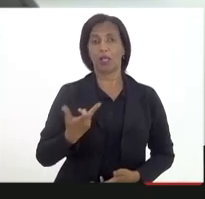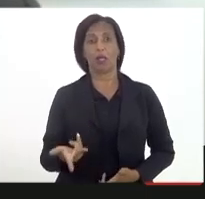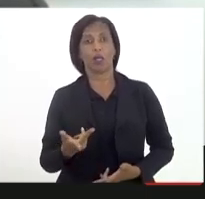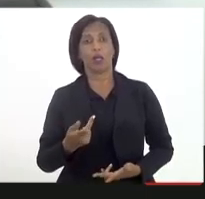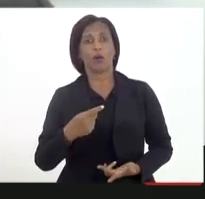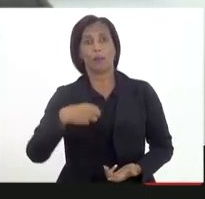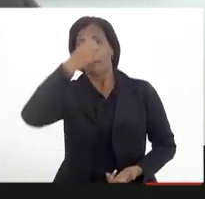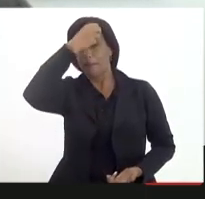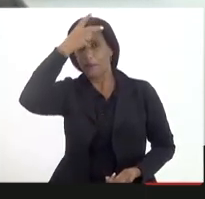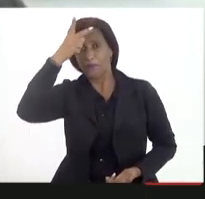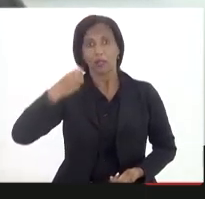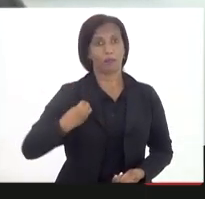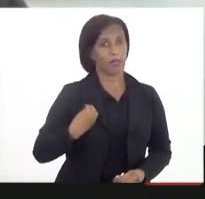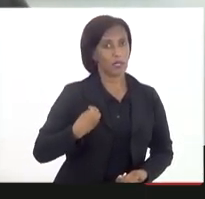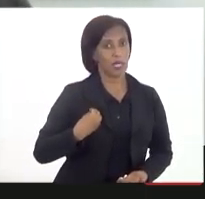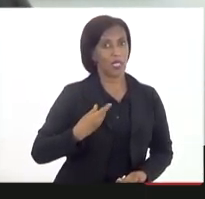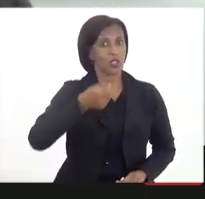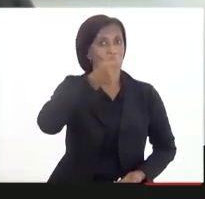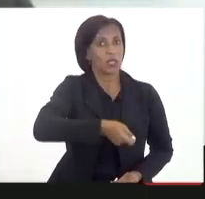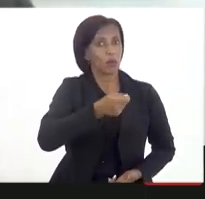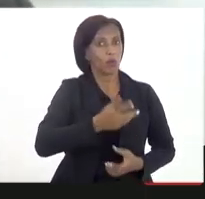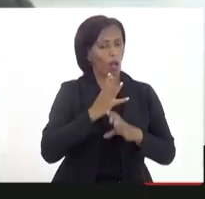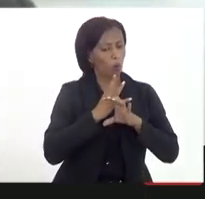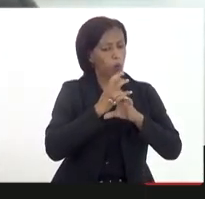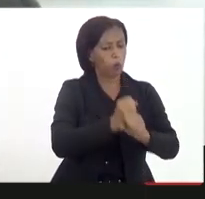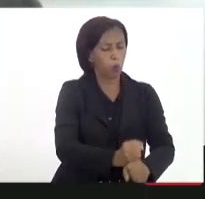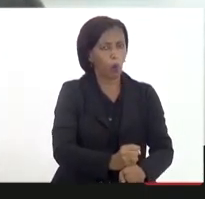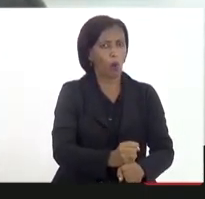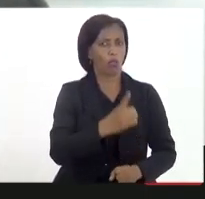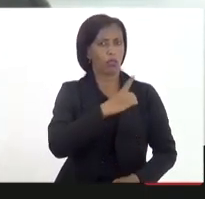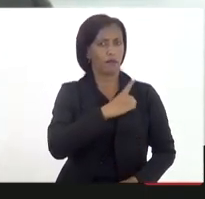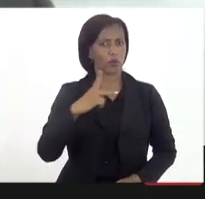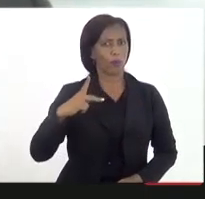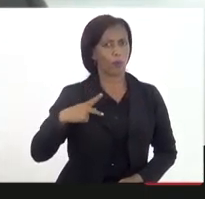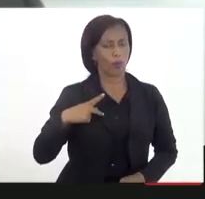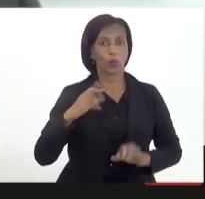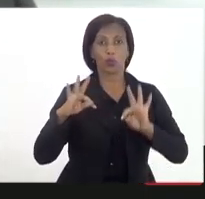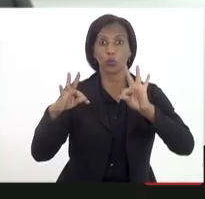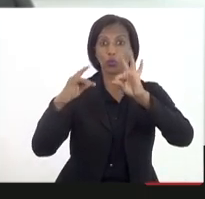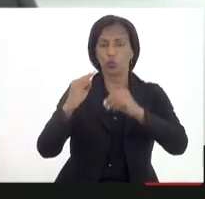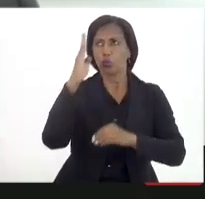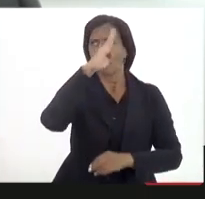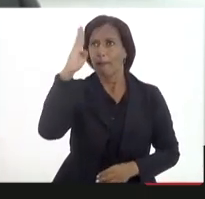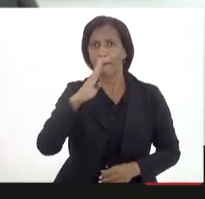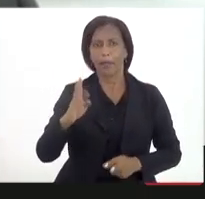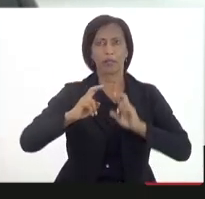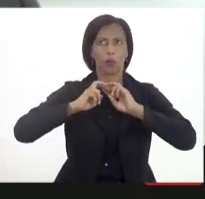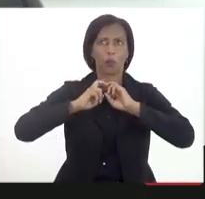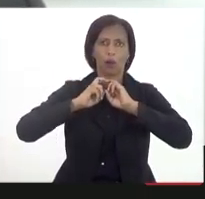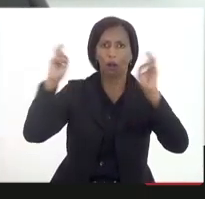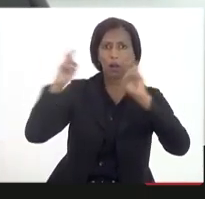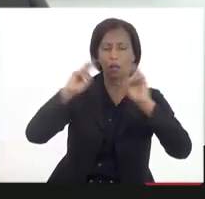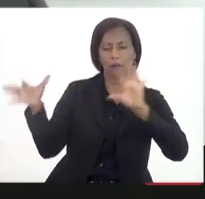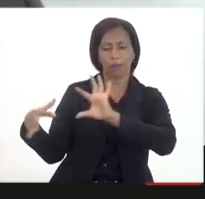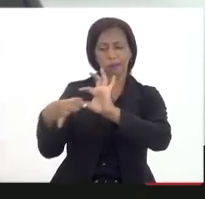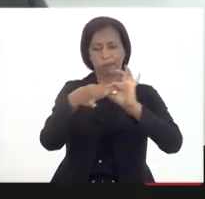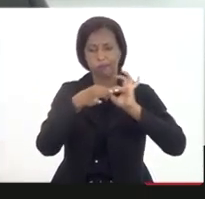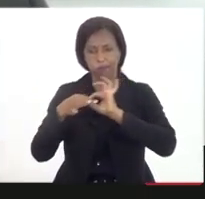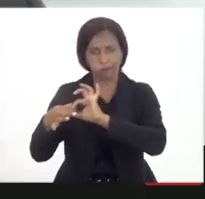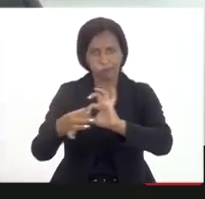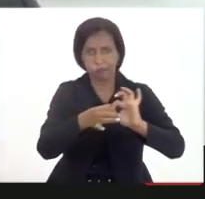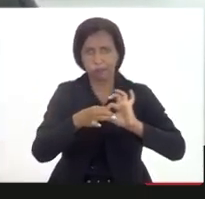presente presidente do Tribunal de Contas presente o defensor público-geral então no momento do Brasil tanto clama por essa harmonia o que